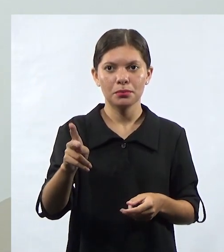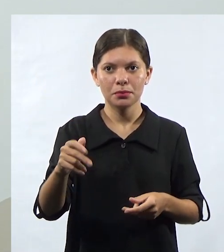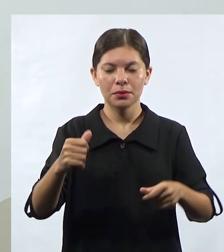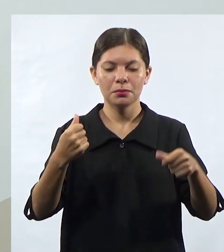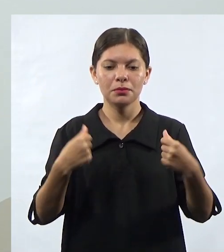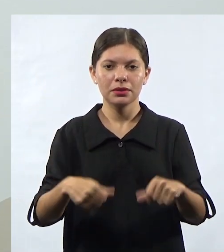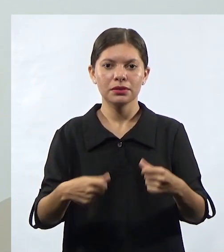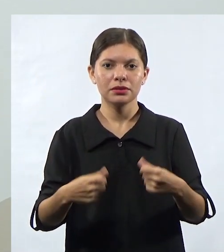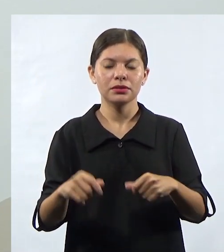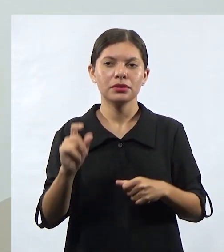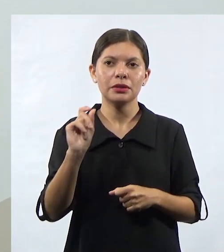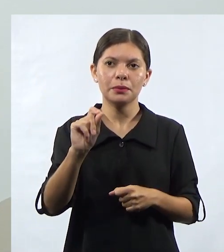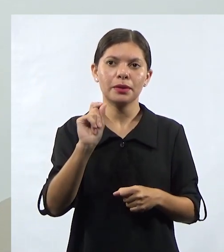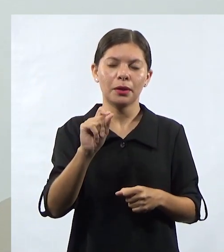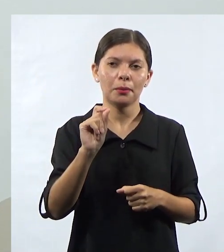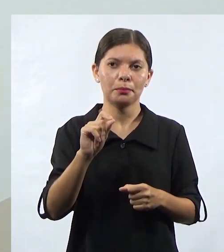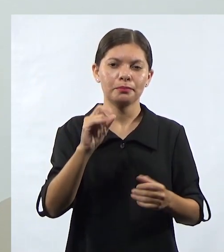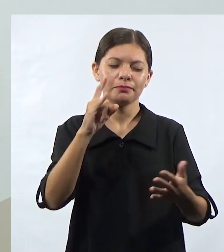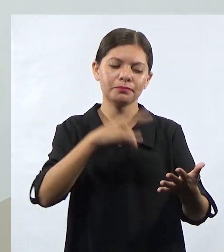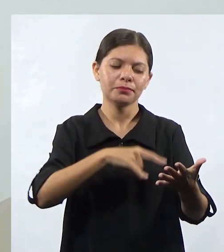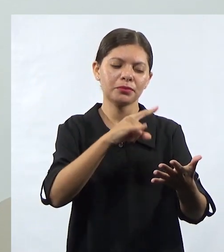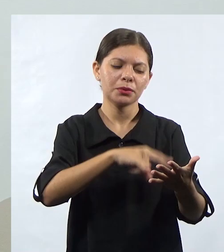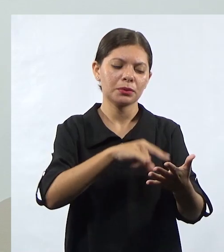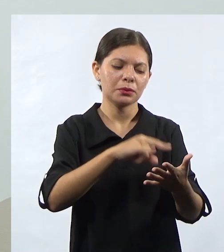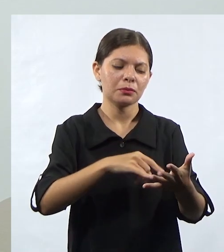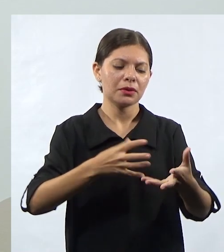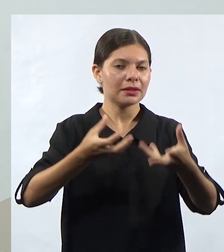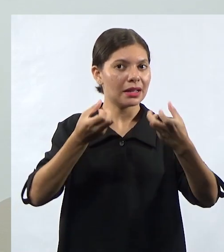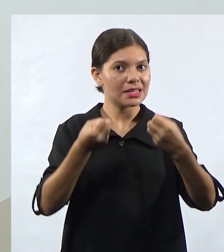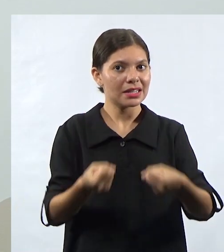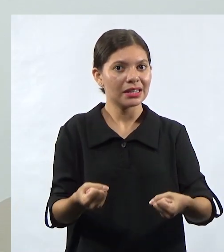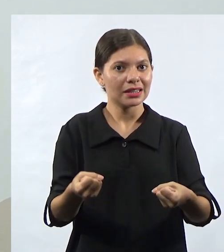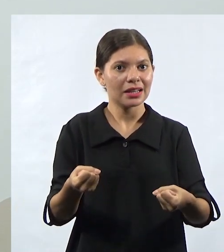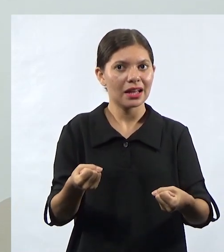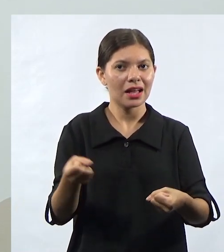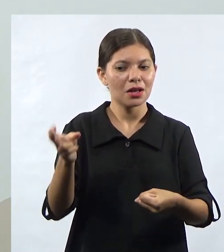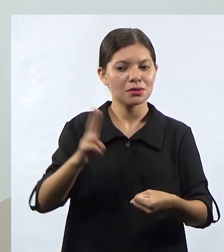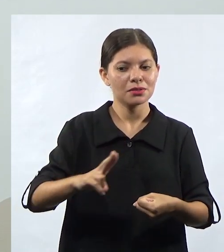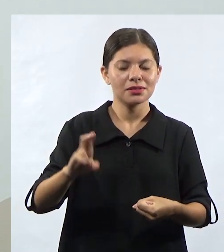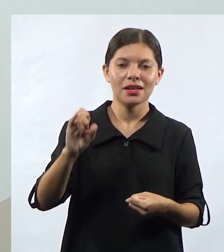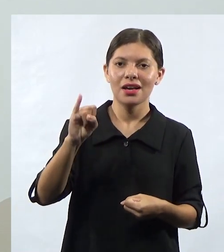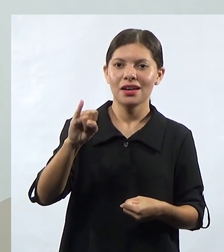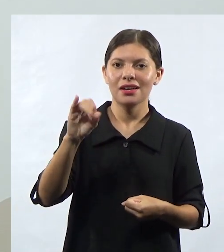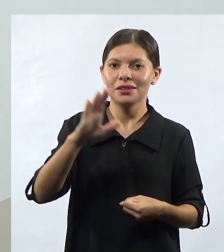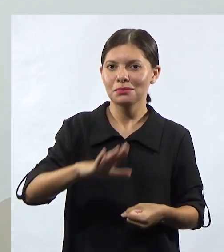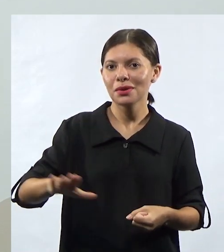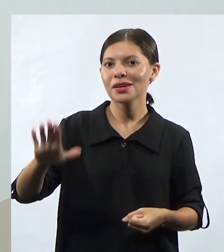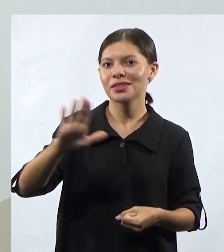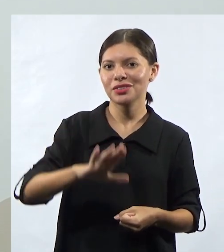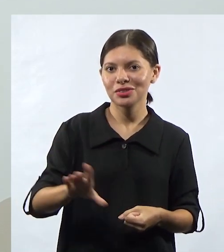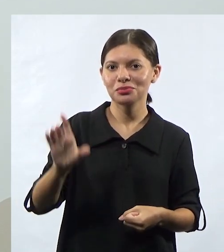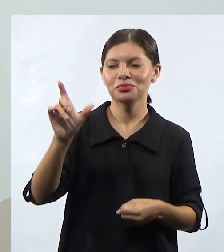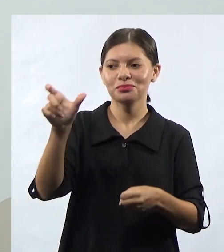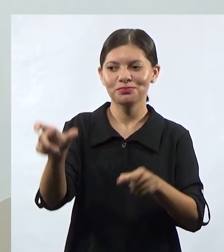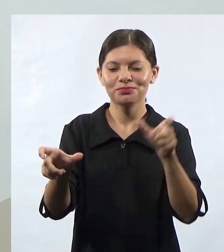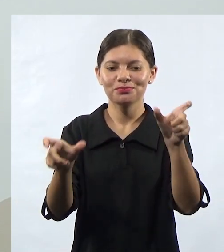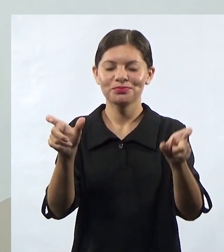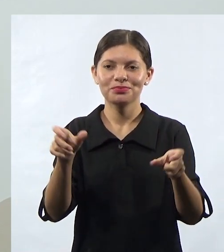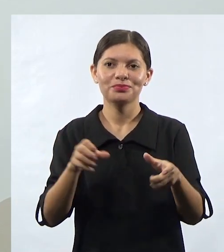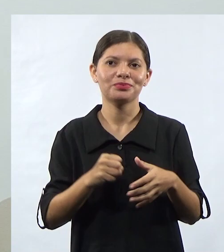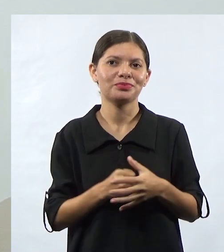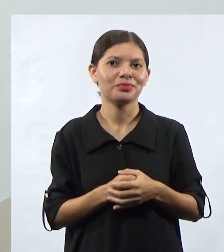de autorização e uso de imagem e voz de cada um dos participantes. Sem eles,